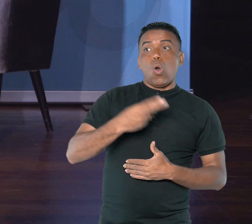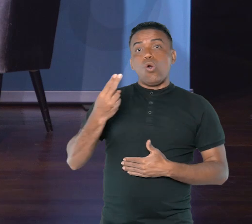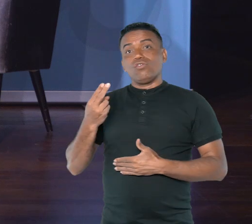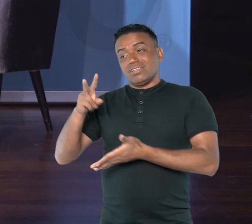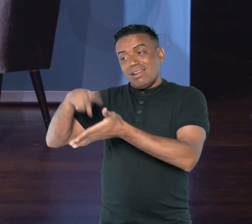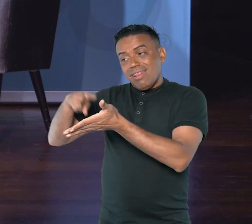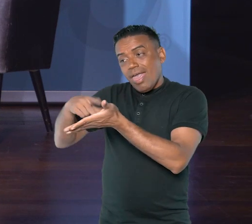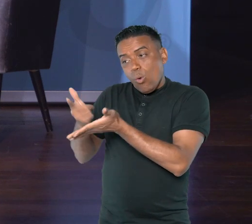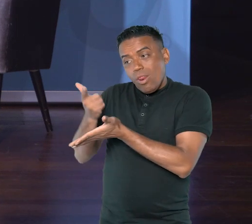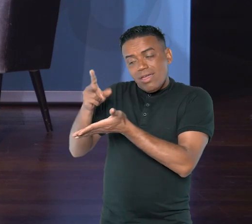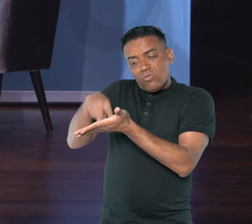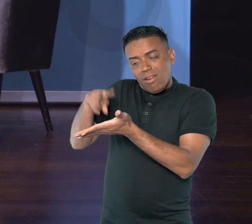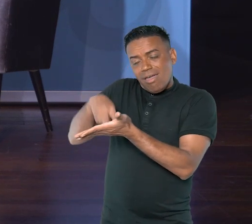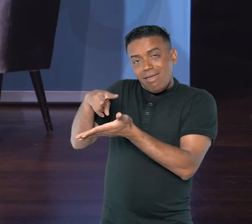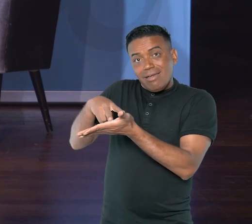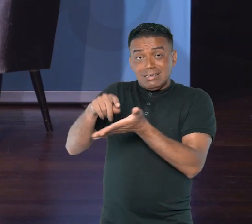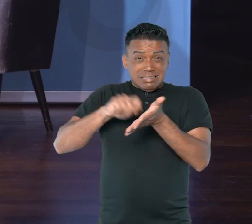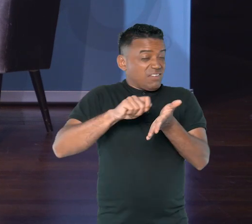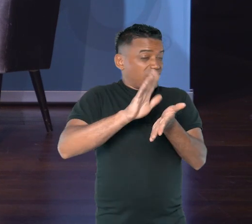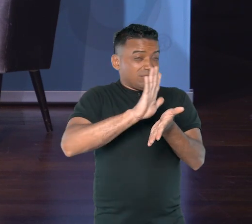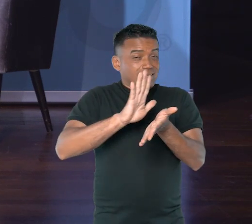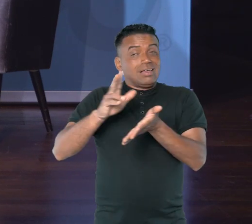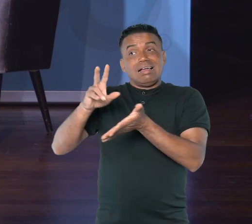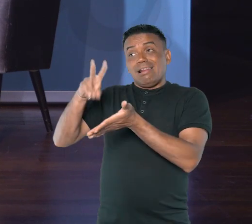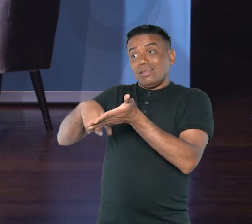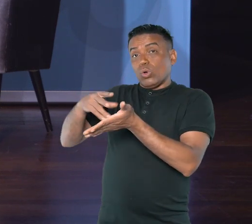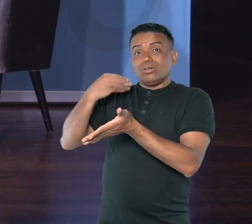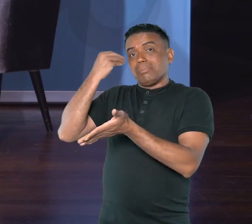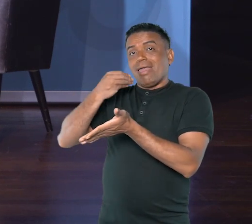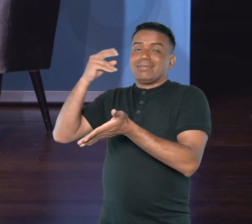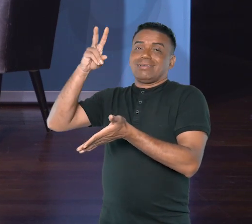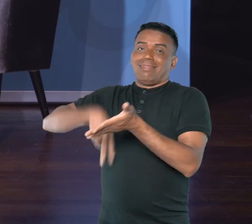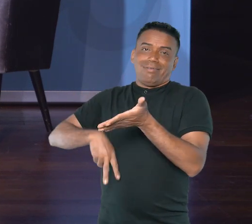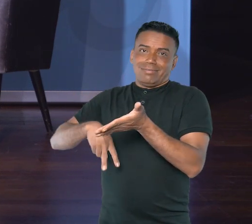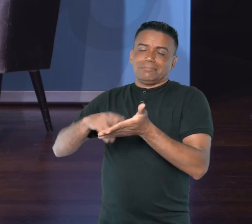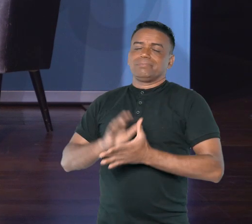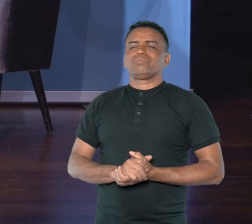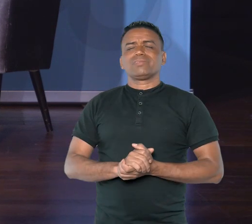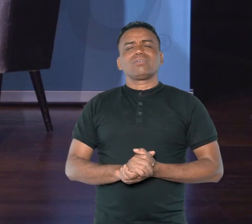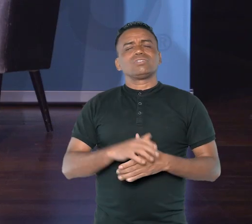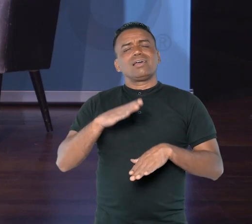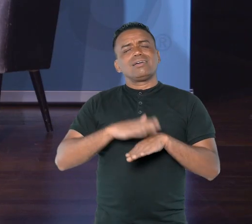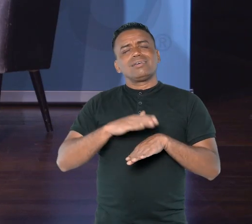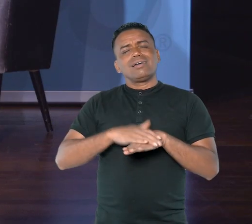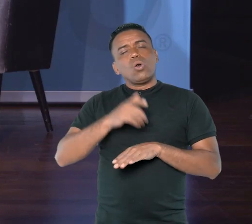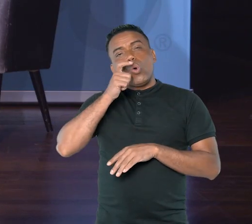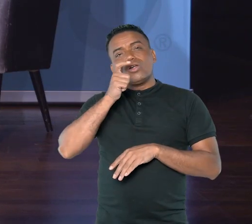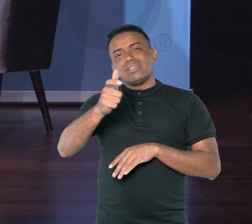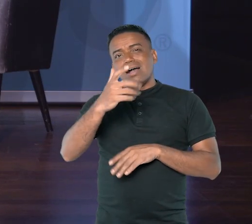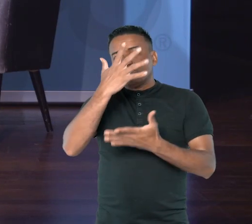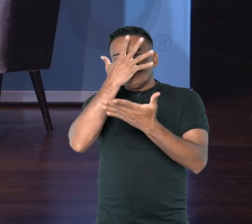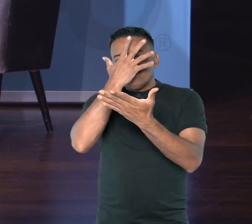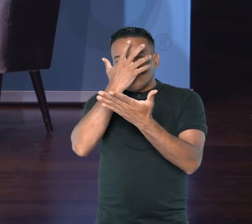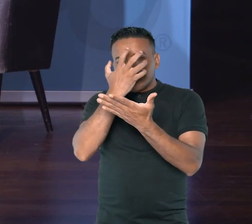um livro, né? Não vou nem dizer escrever, mas como a experiência do leitor mesmo, né? Você tem alguma curiosidade ali que te